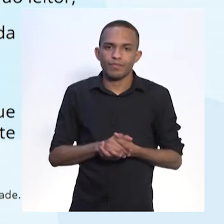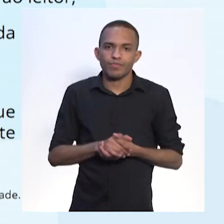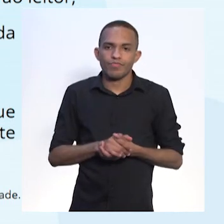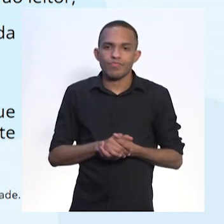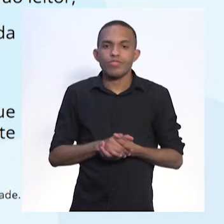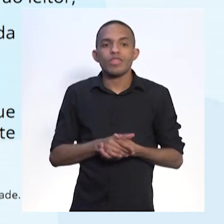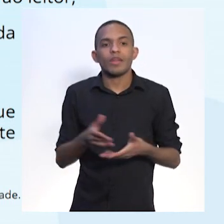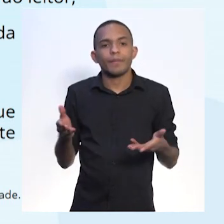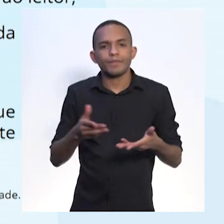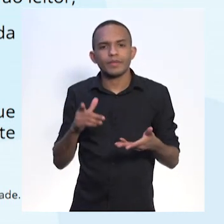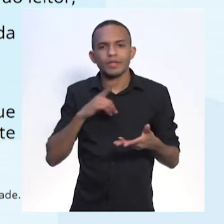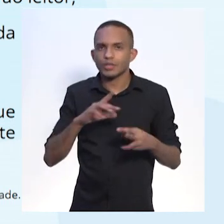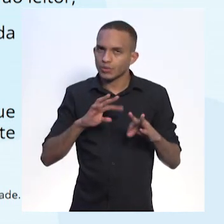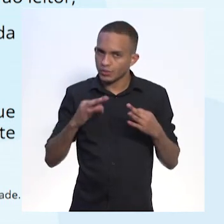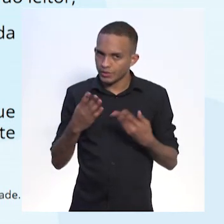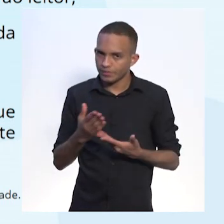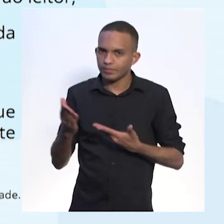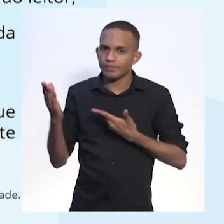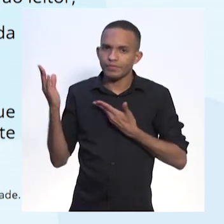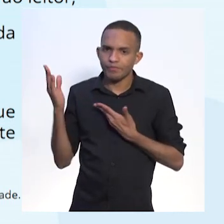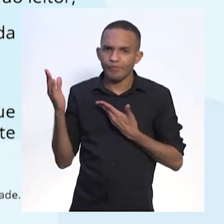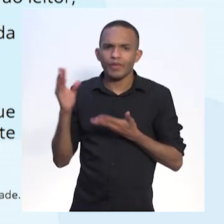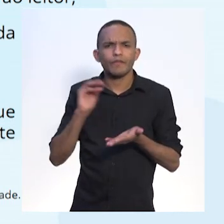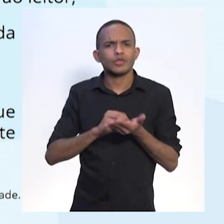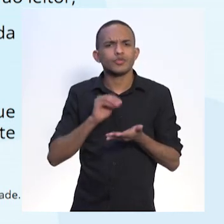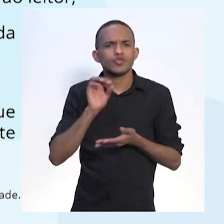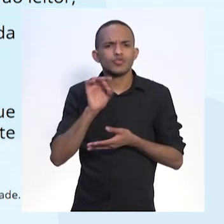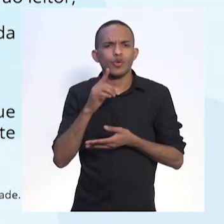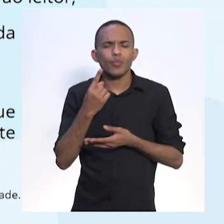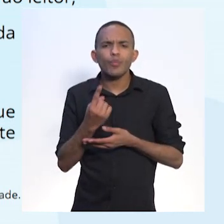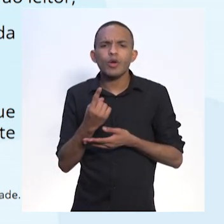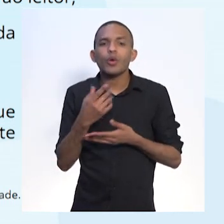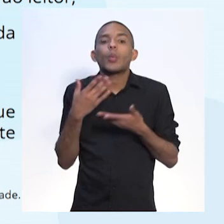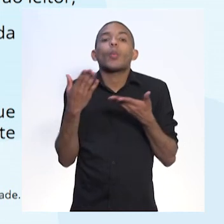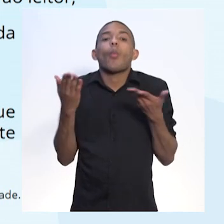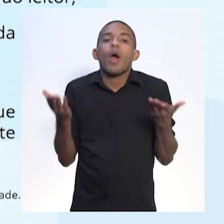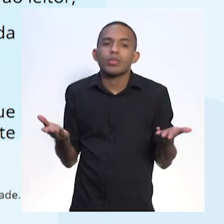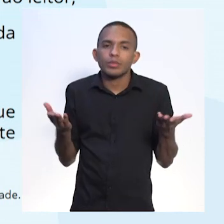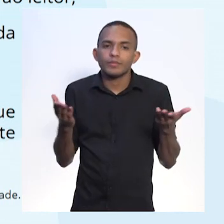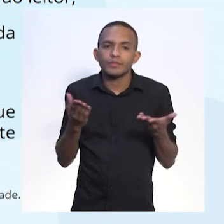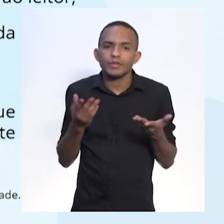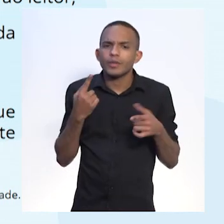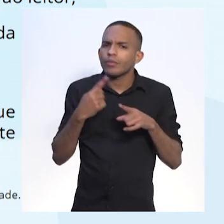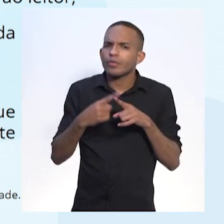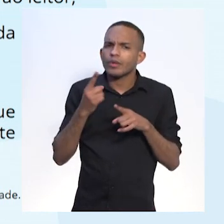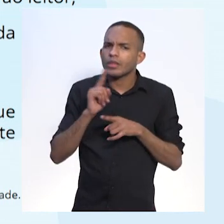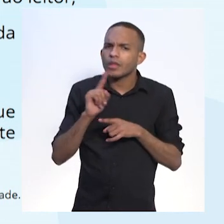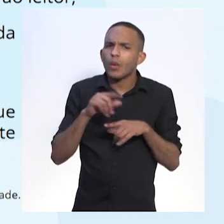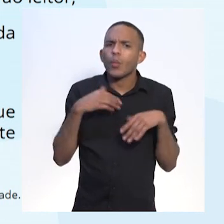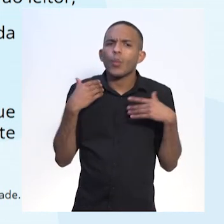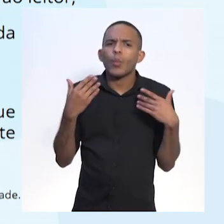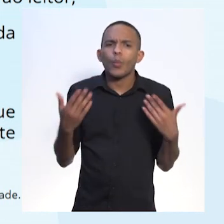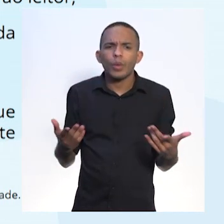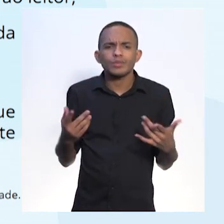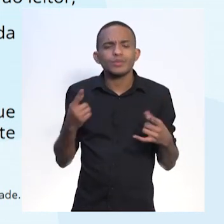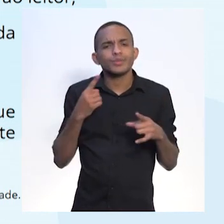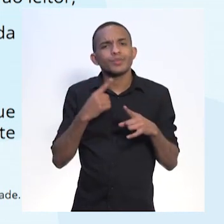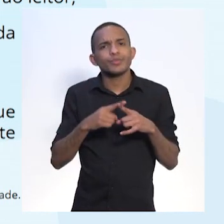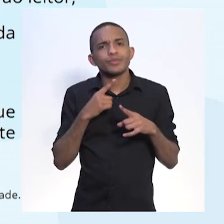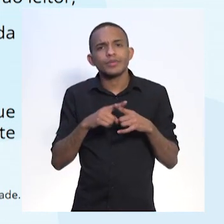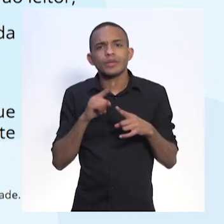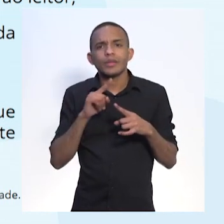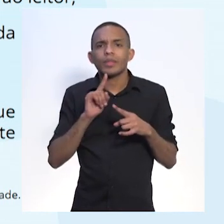eu coloquei todas essas? Coloquei. Faltou uma só. Faltou quando? Quando. Por que eu não coloquei quando? Porque não refere-se